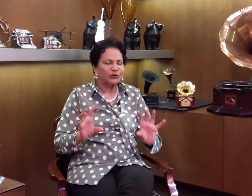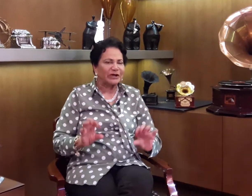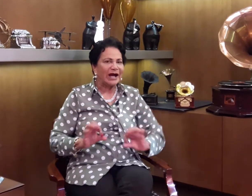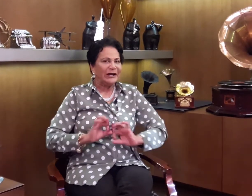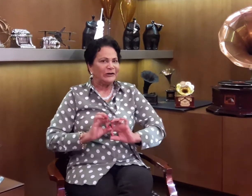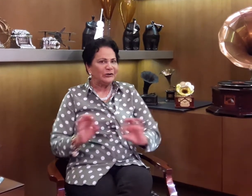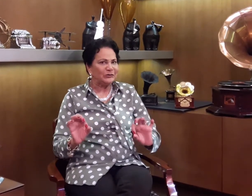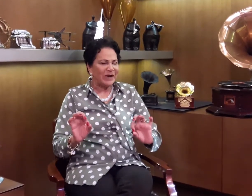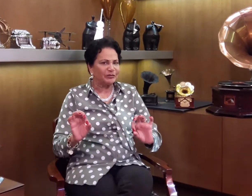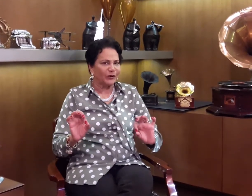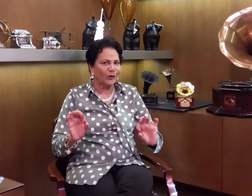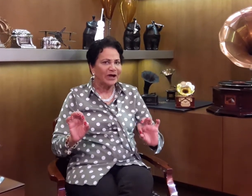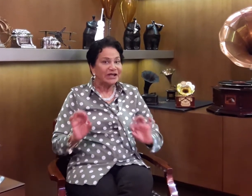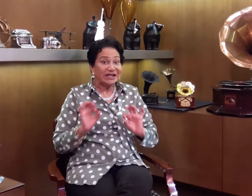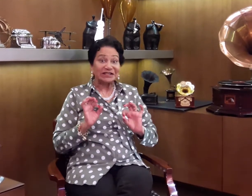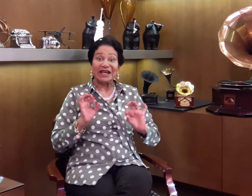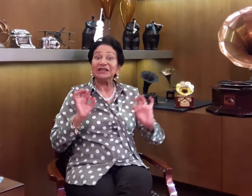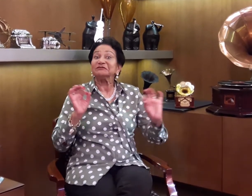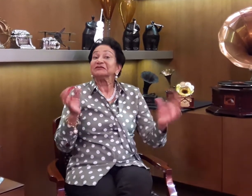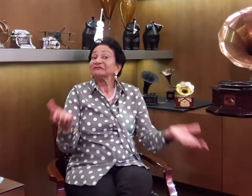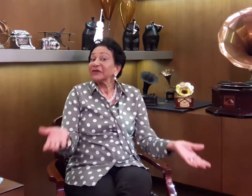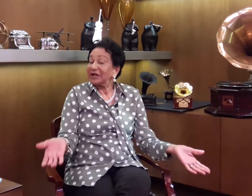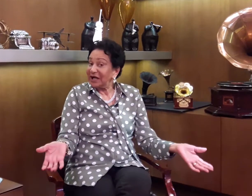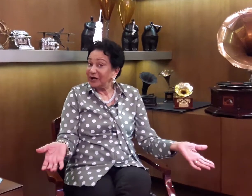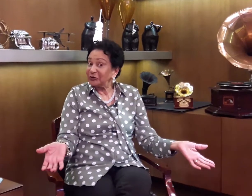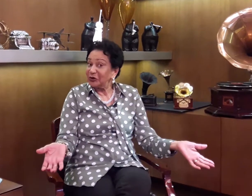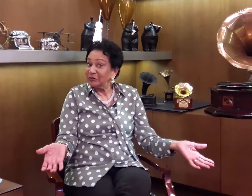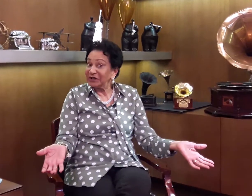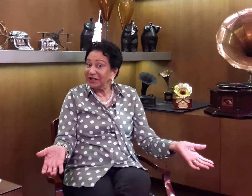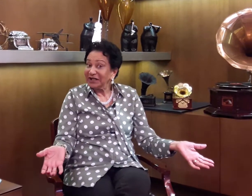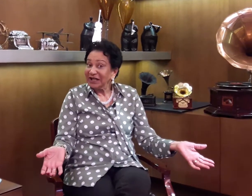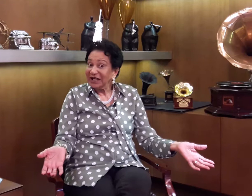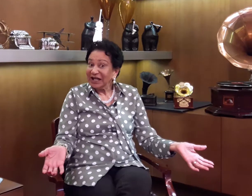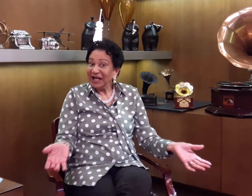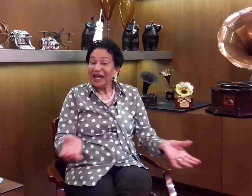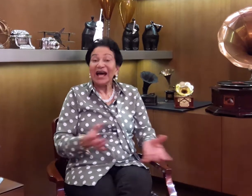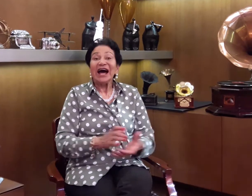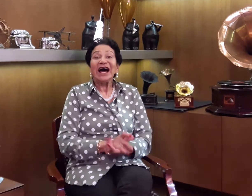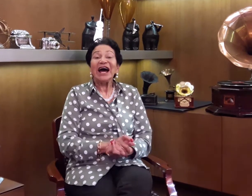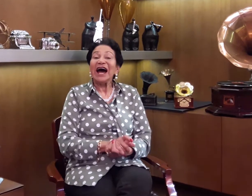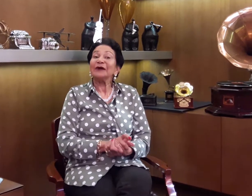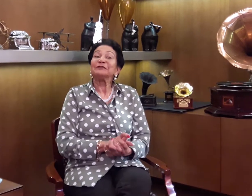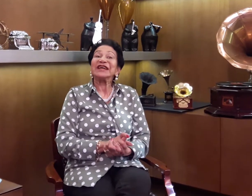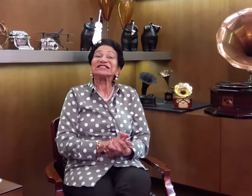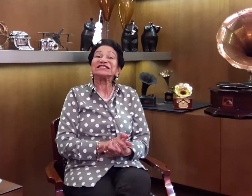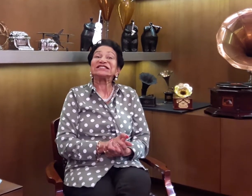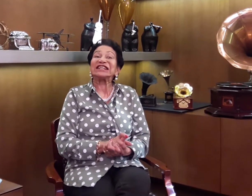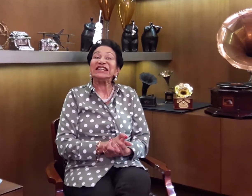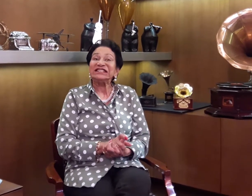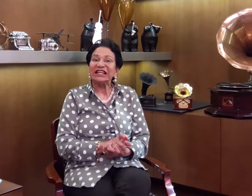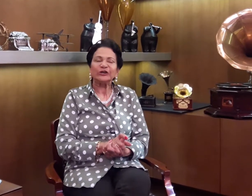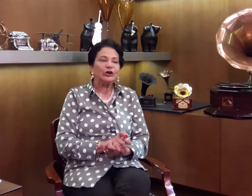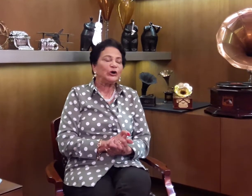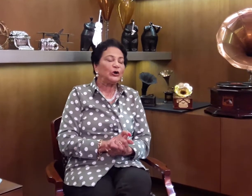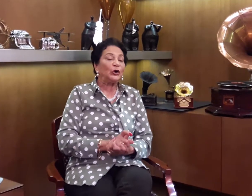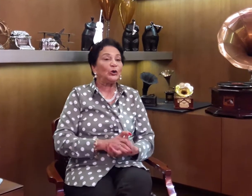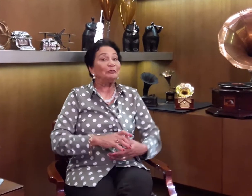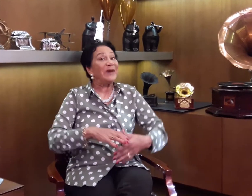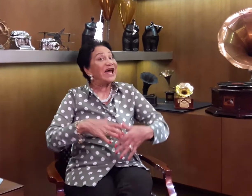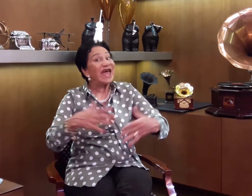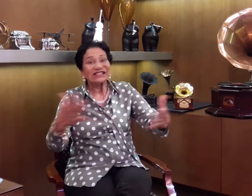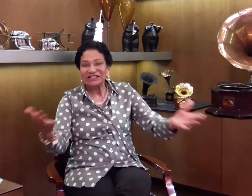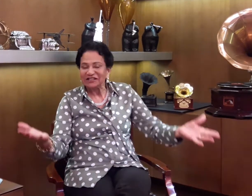tomando o seu lugar numa boa. E quem, claro, comanda é a maestrina,